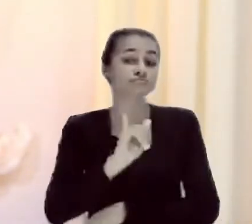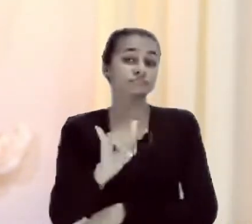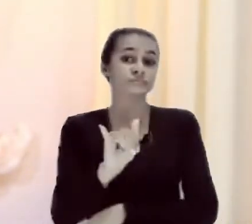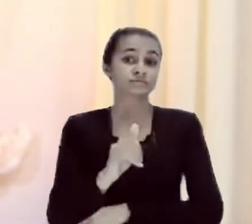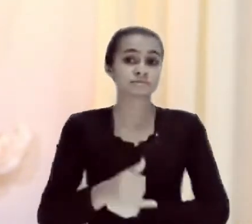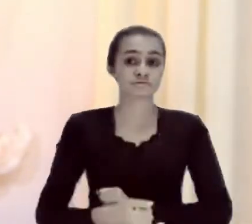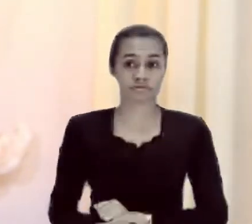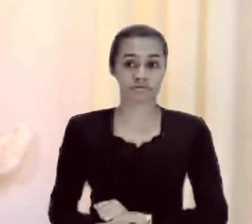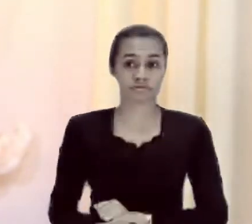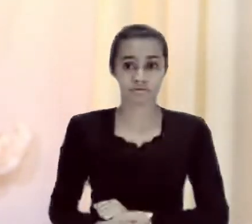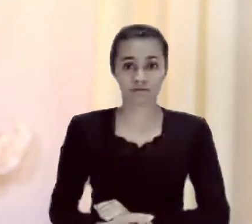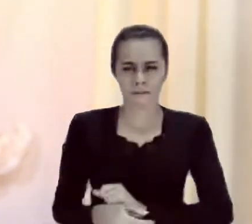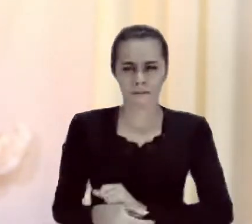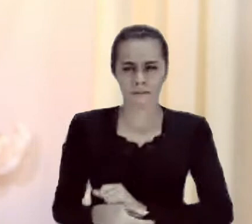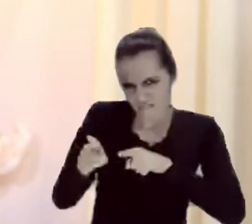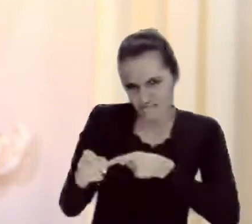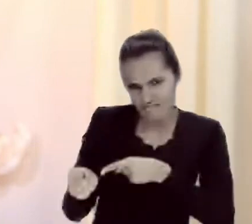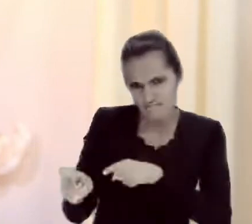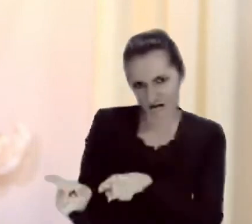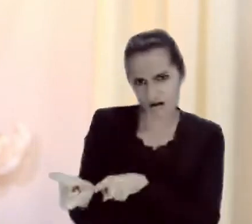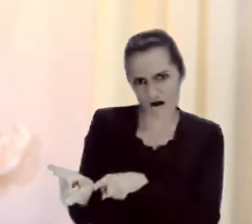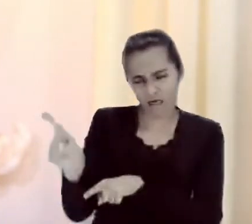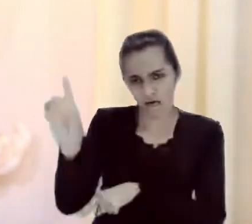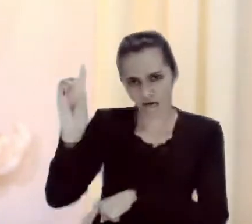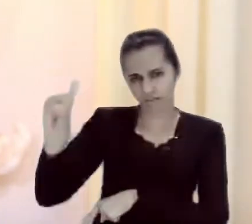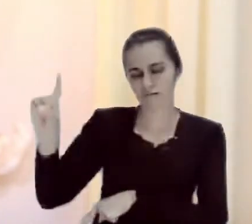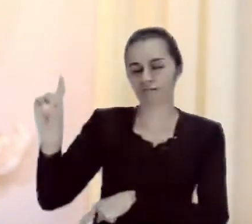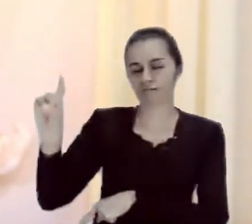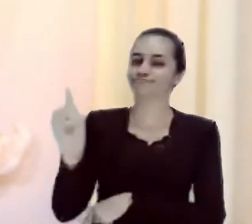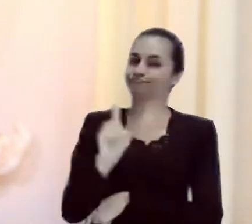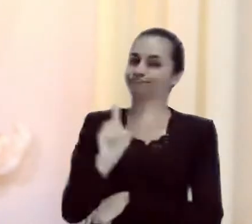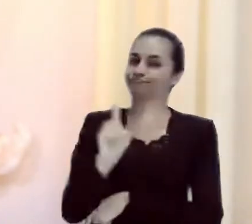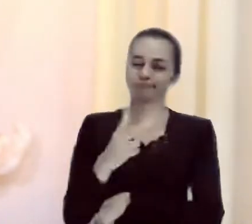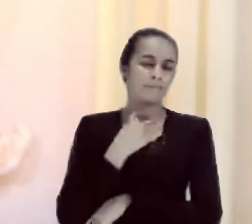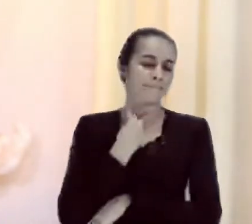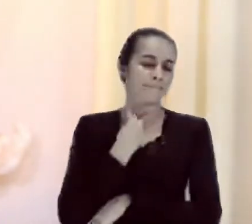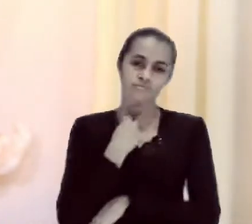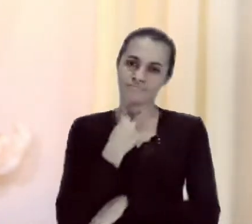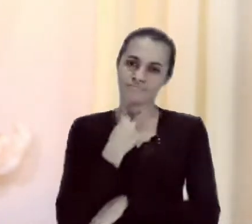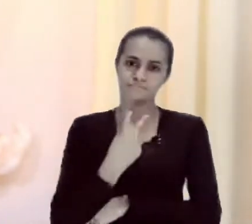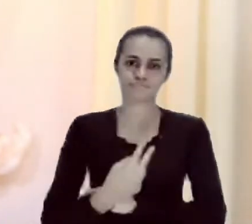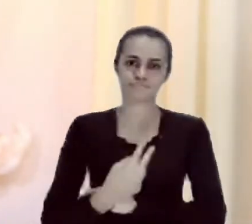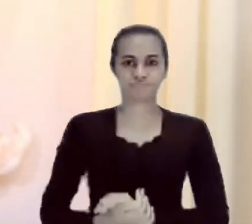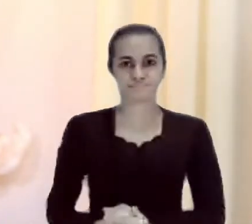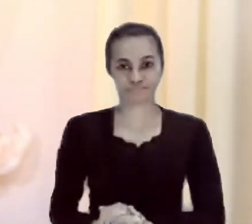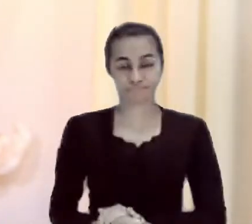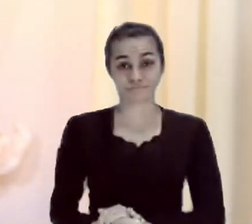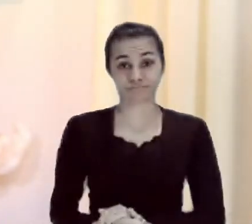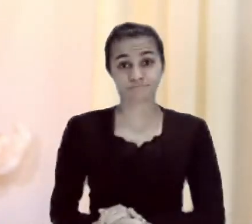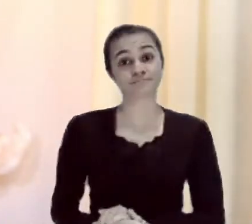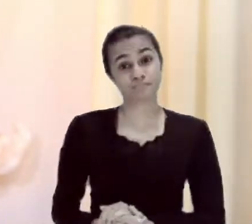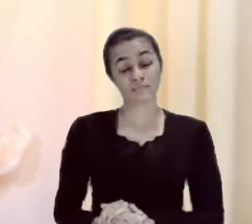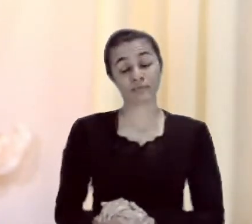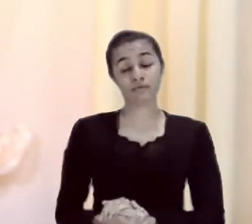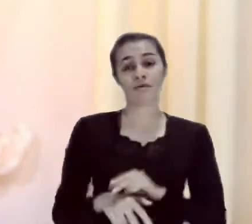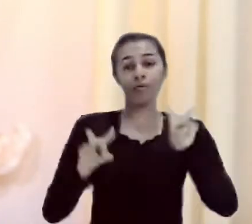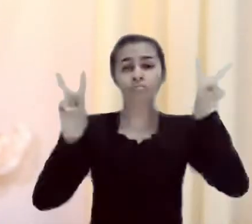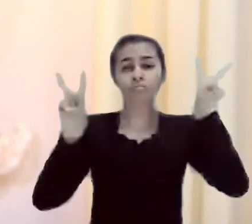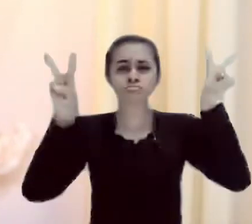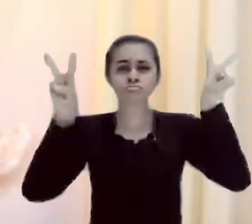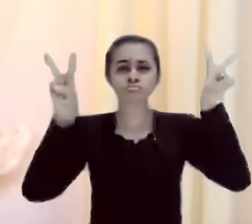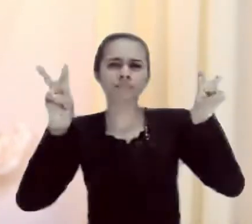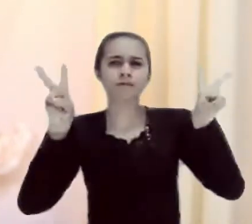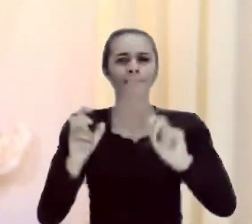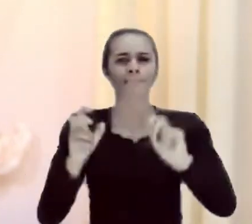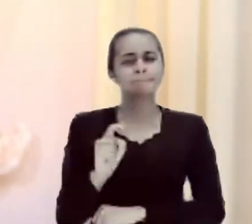Deus. Pois bem, partindo desse princípio, por conta do tema ser um pouco delicado, eu quero dizer para os irmãos